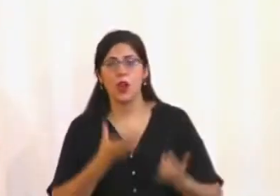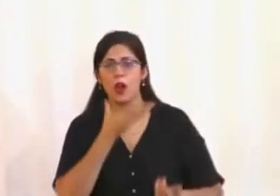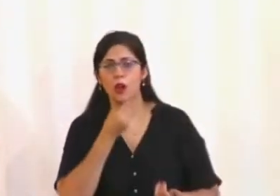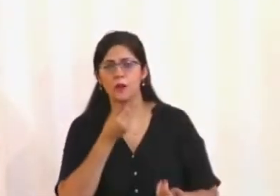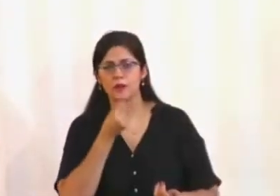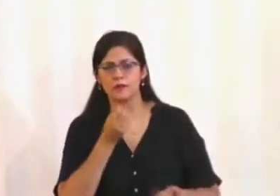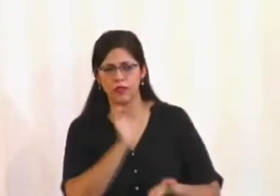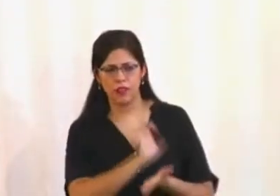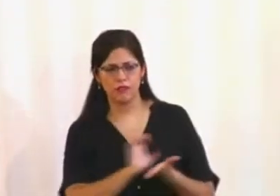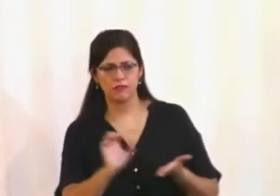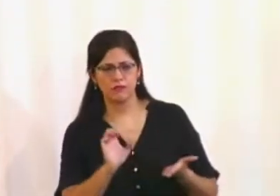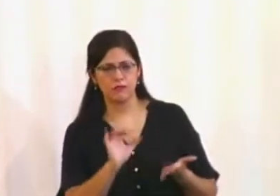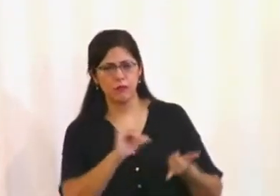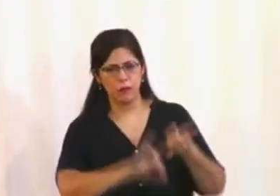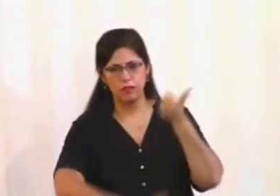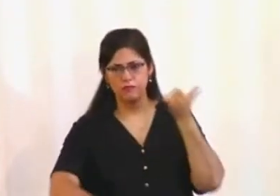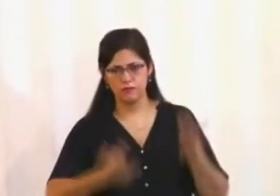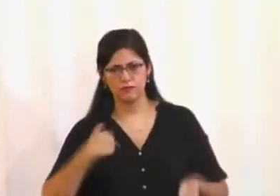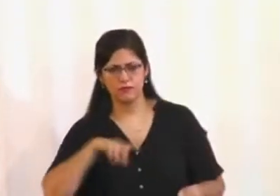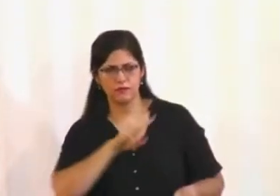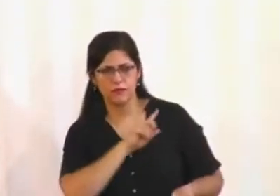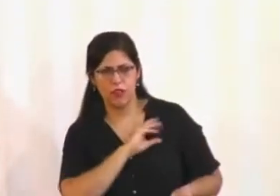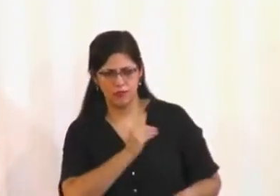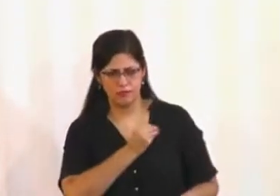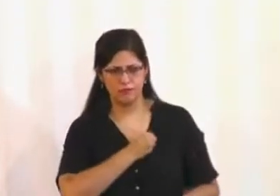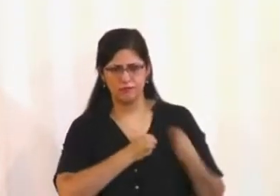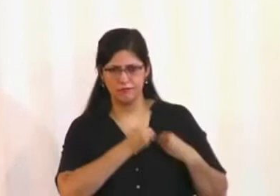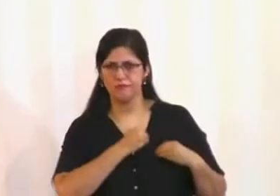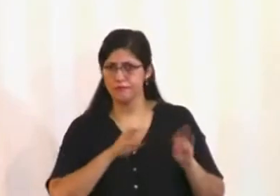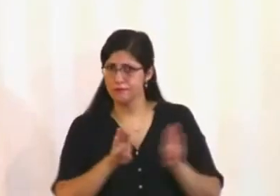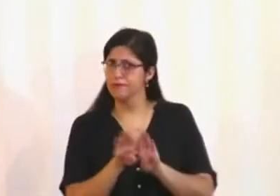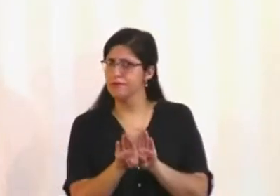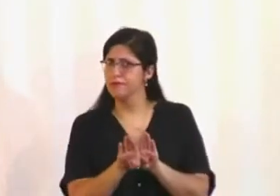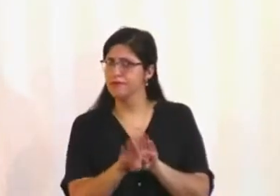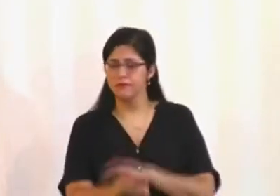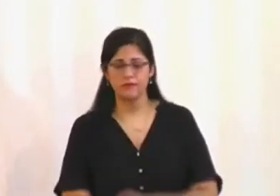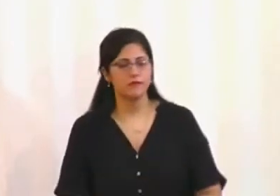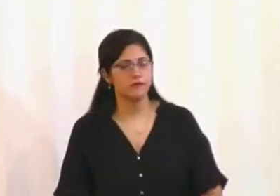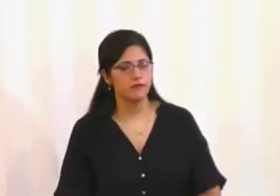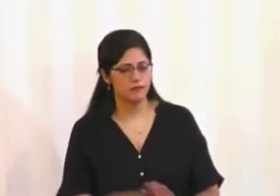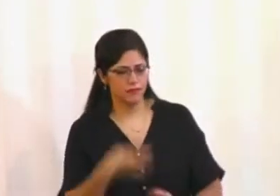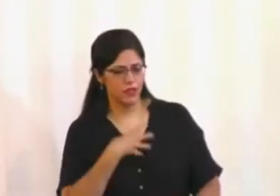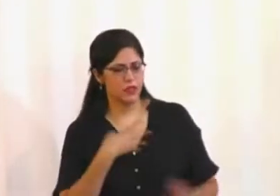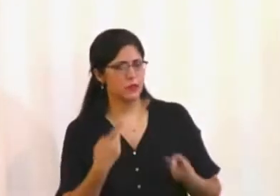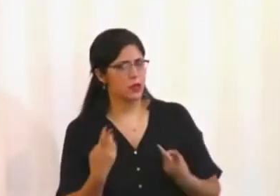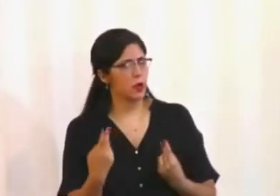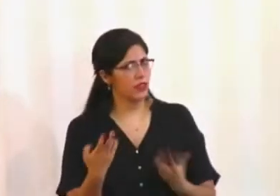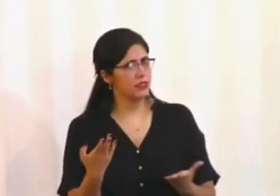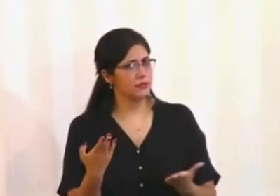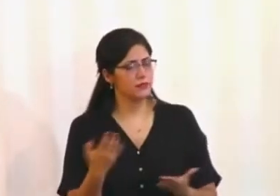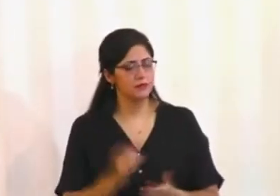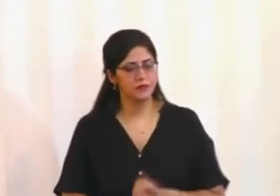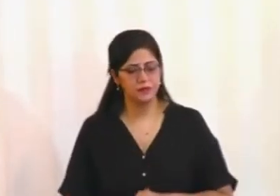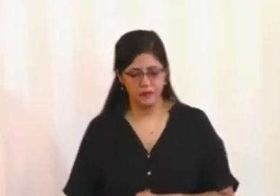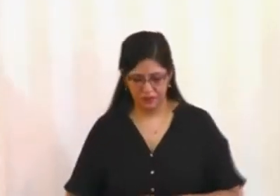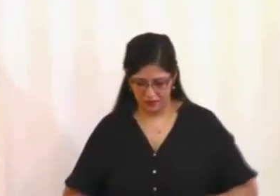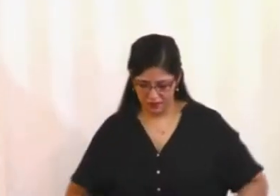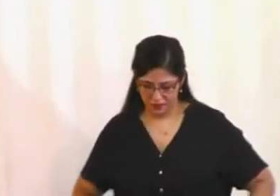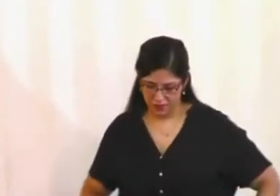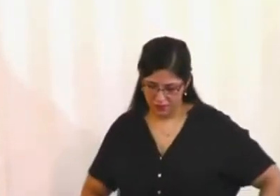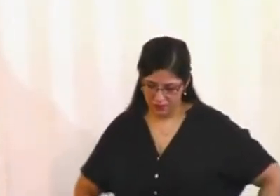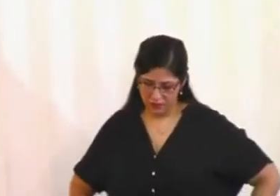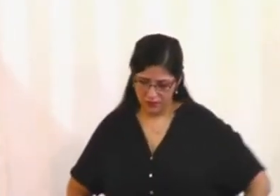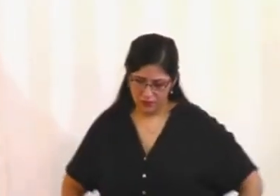nós, sujeito aos mesmos sentimentos. Quando eu leio esse texto, embora lá Tiago está trabalhando o aspecto